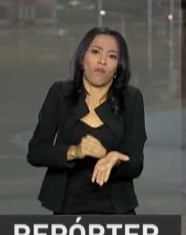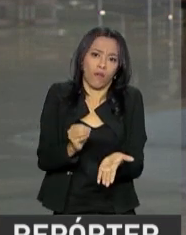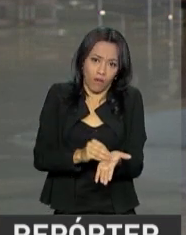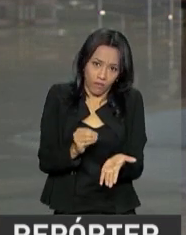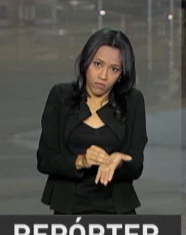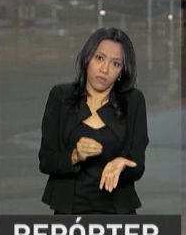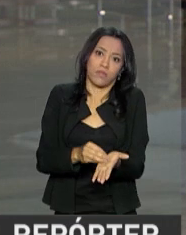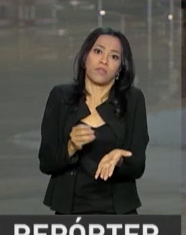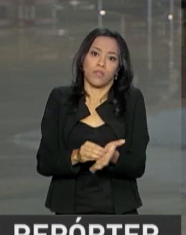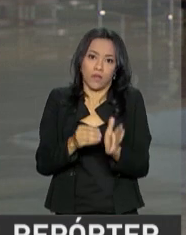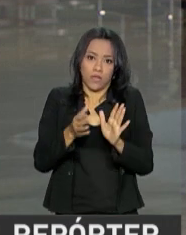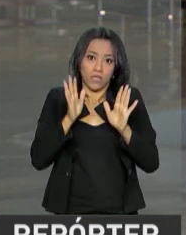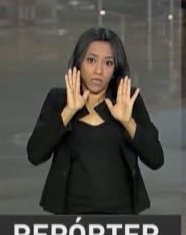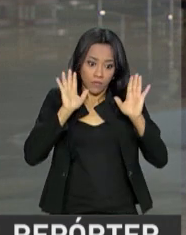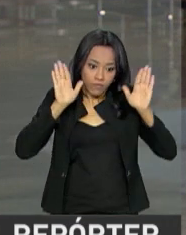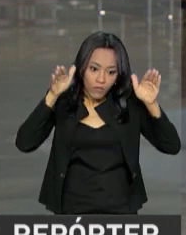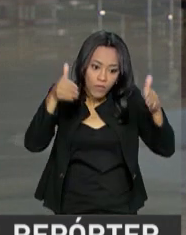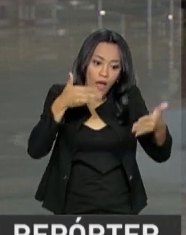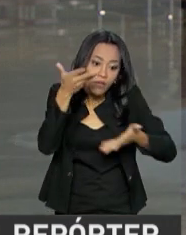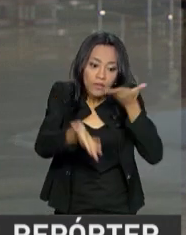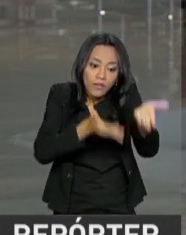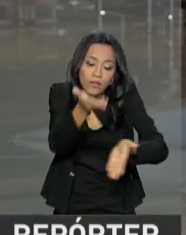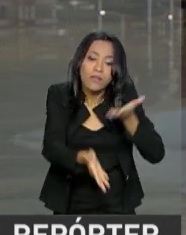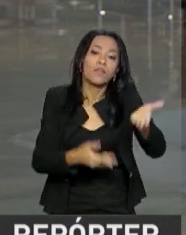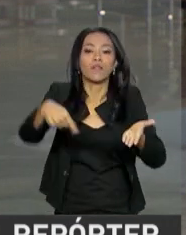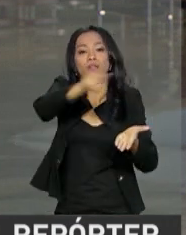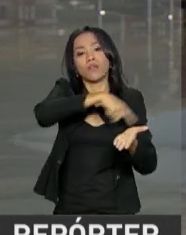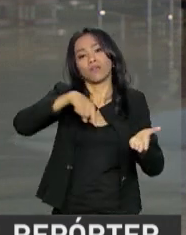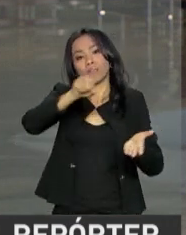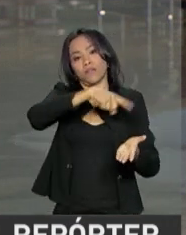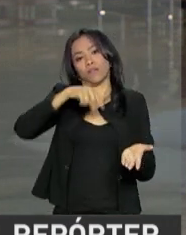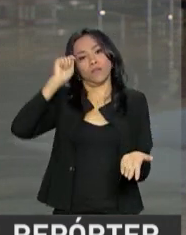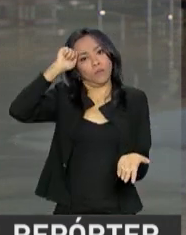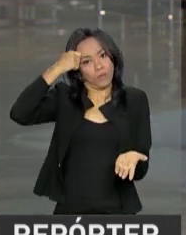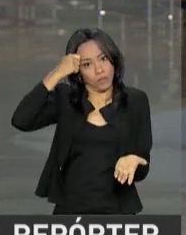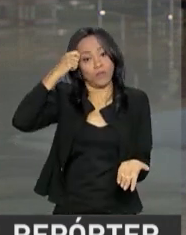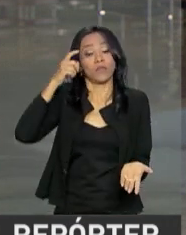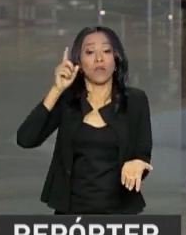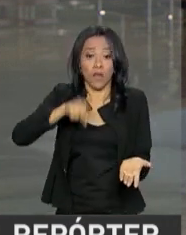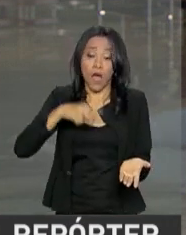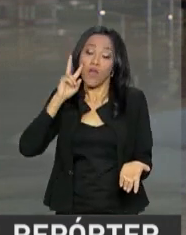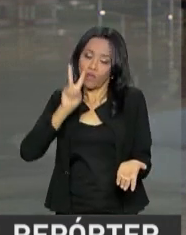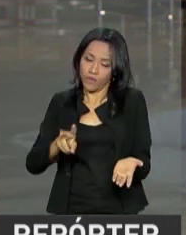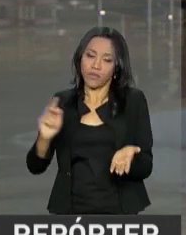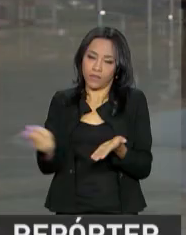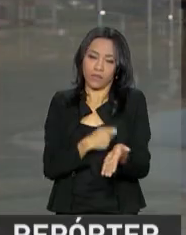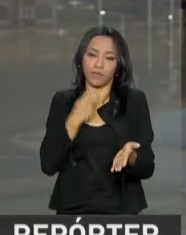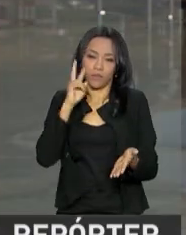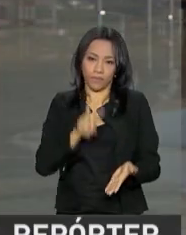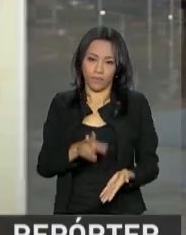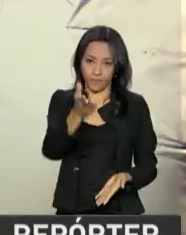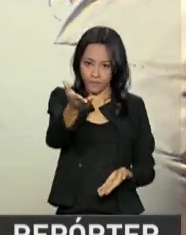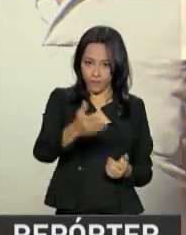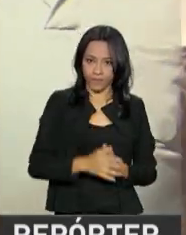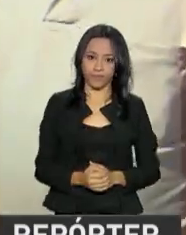acompanhei ontem aqui no palácio do planalto a cerimônia de assinatura deste decreto vamos acompanhar